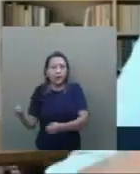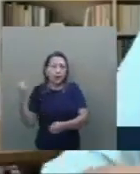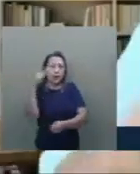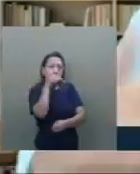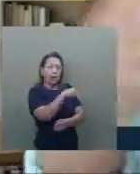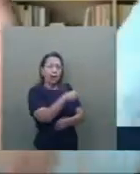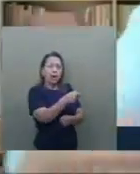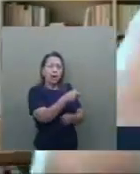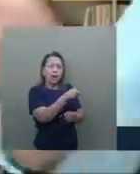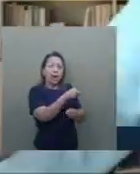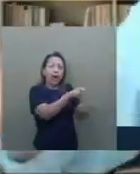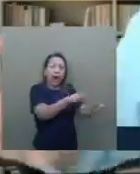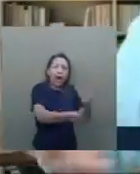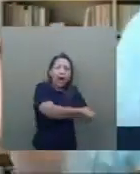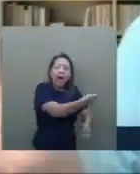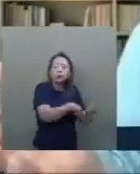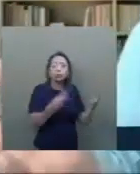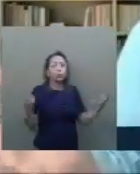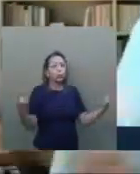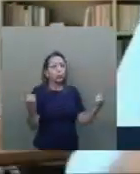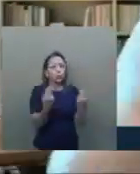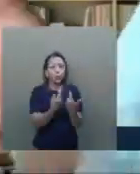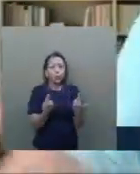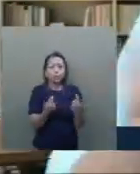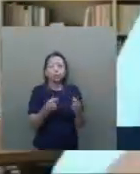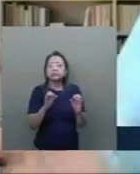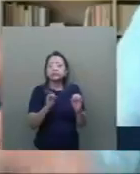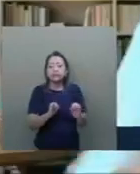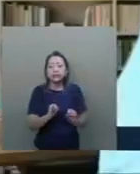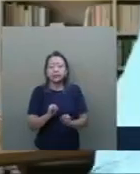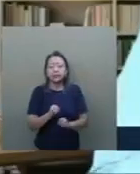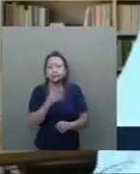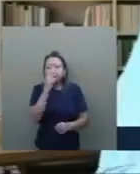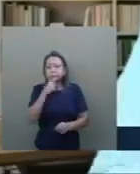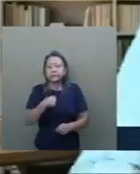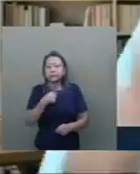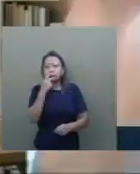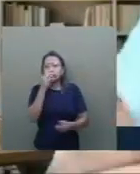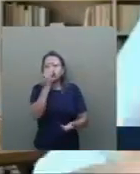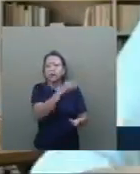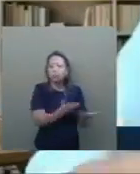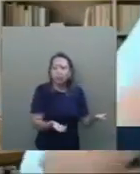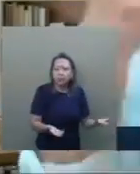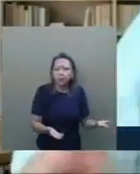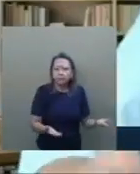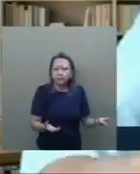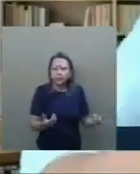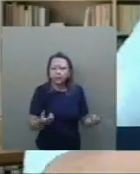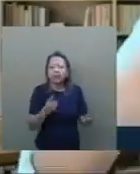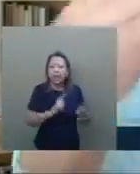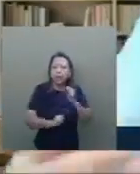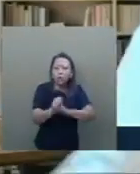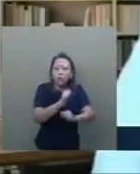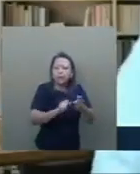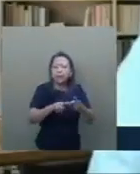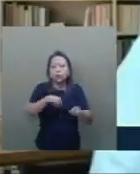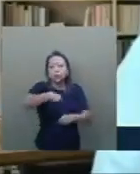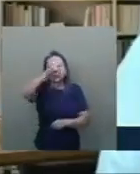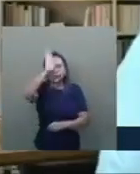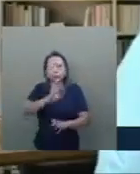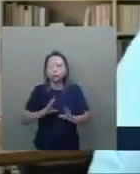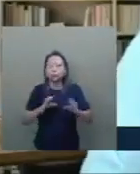o agro, são importantes, claro que são. Seria burrice dizer que não são importantes para as divisas, para a economia, para o nosso